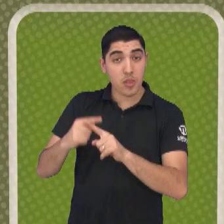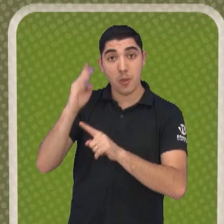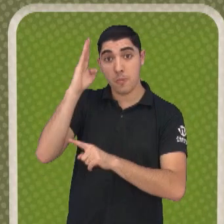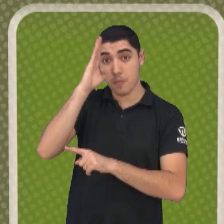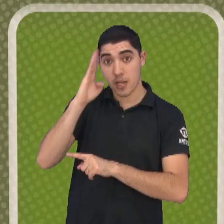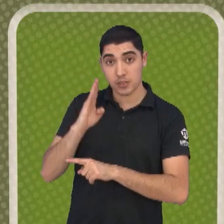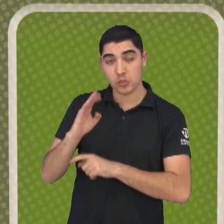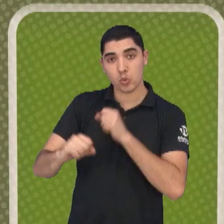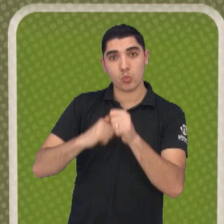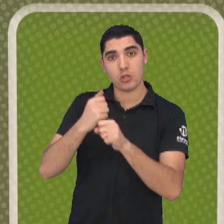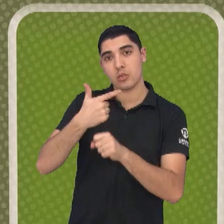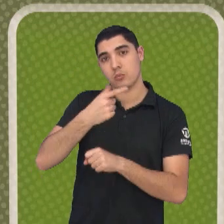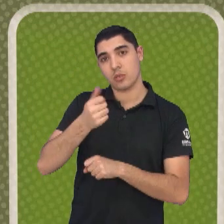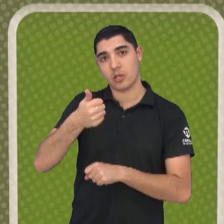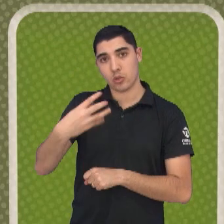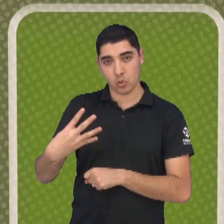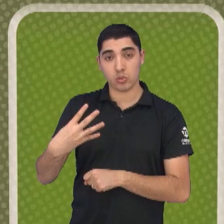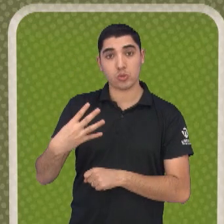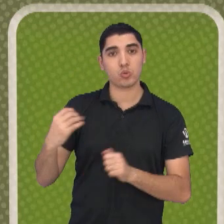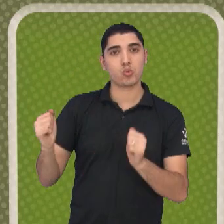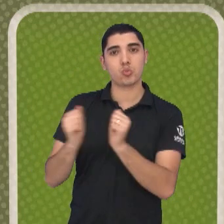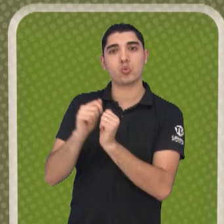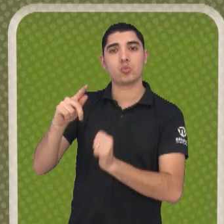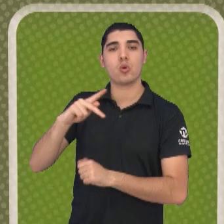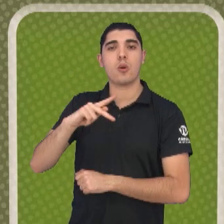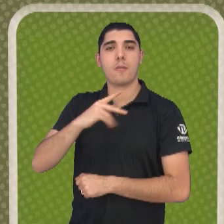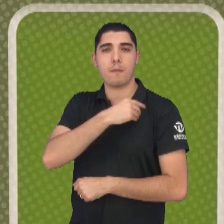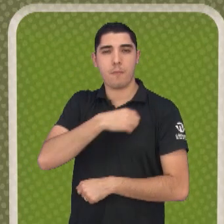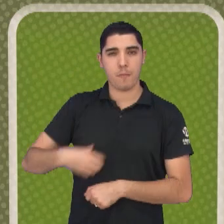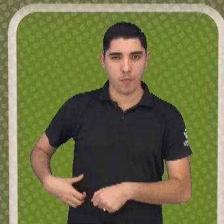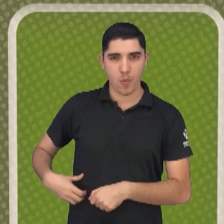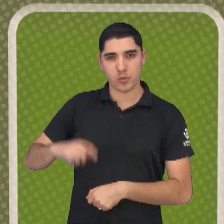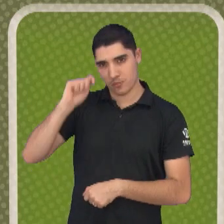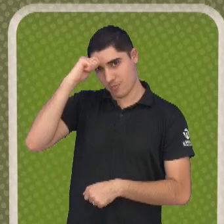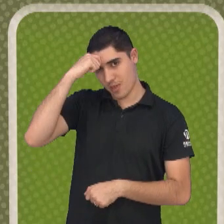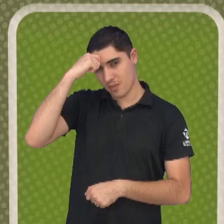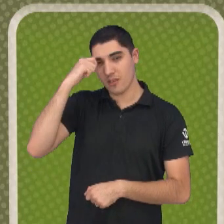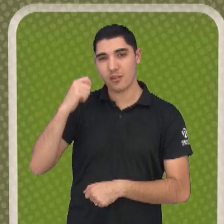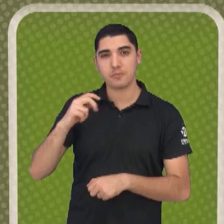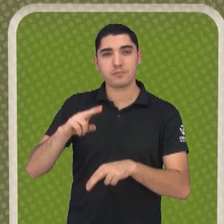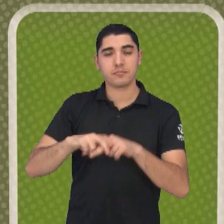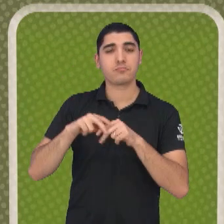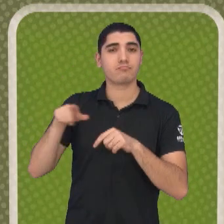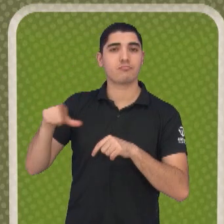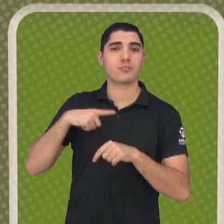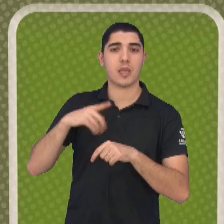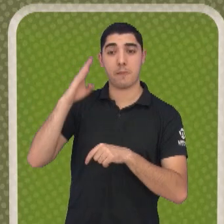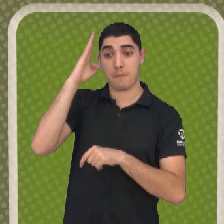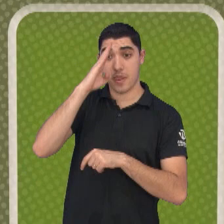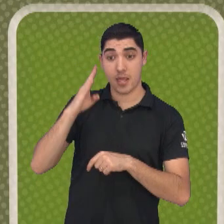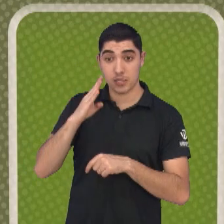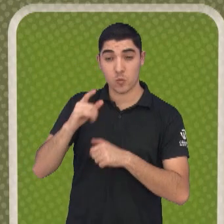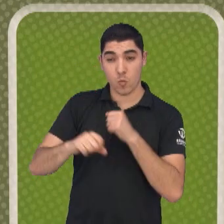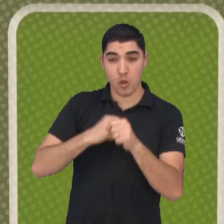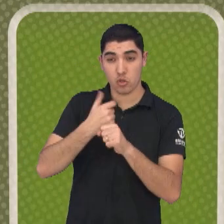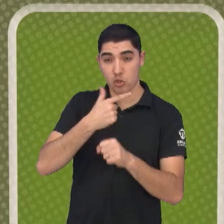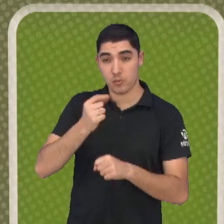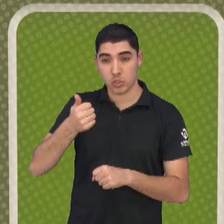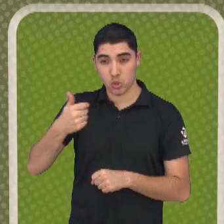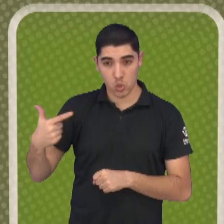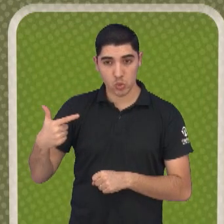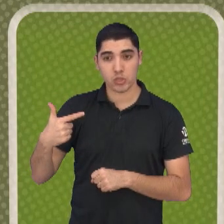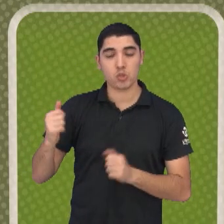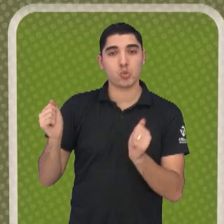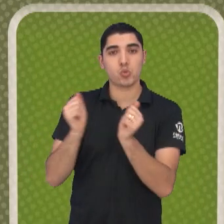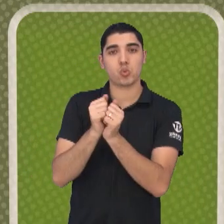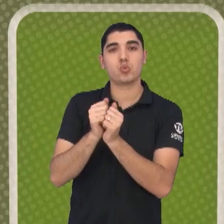em 2014 Jogando pela Ponte Preta também Subiu para a Série C do Brasileiro em 2012 com o Mogi Mirim